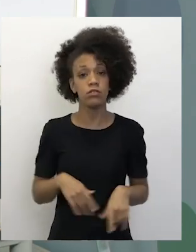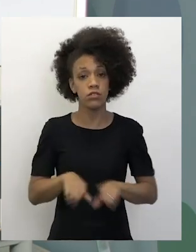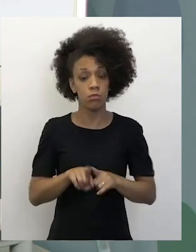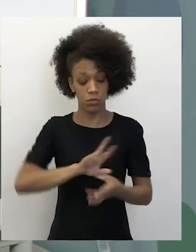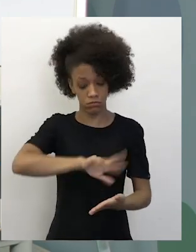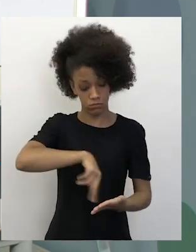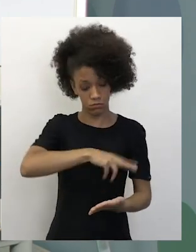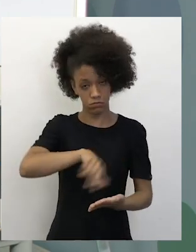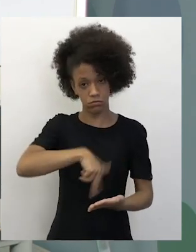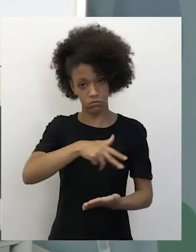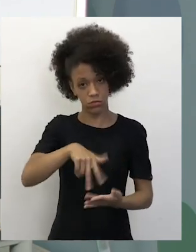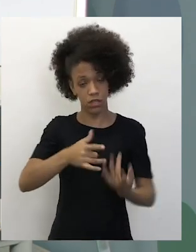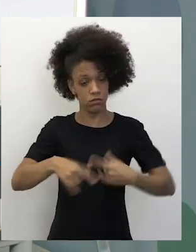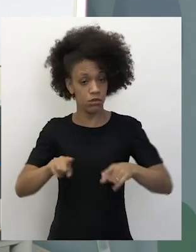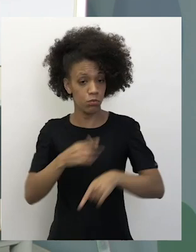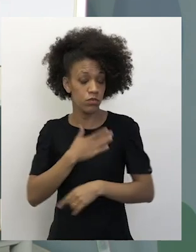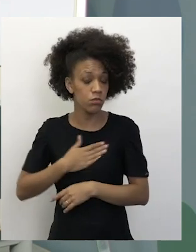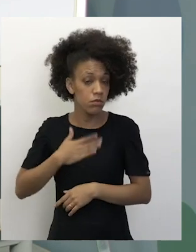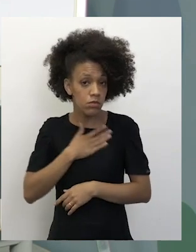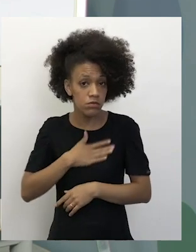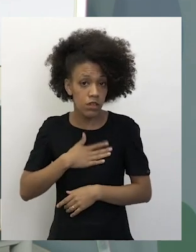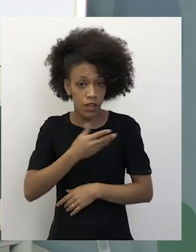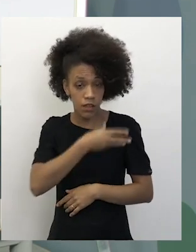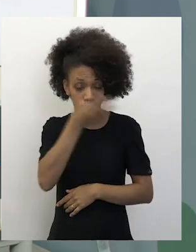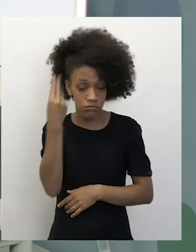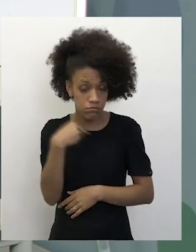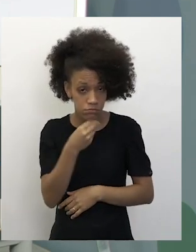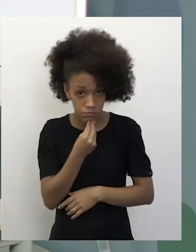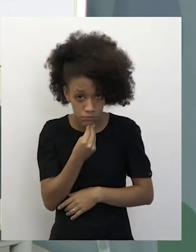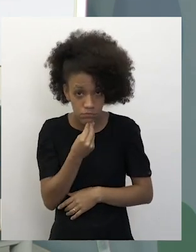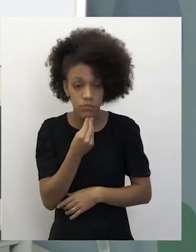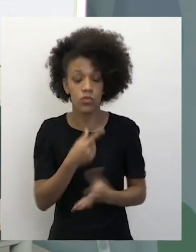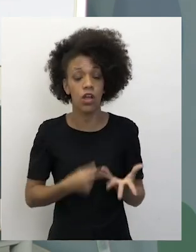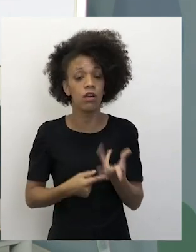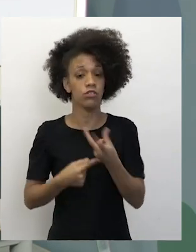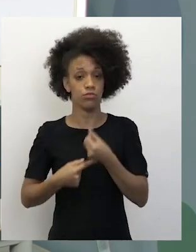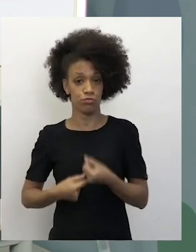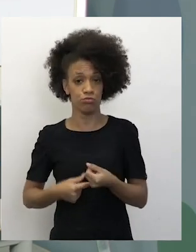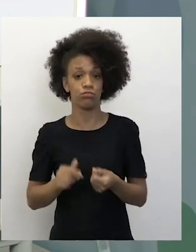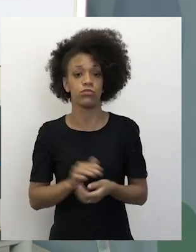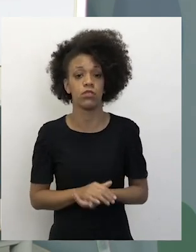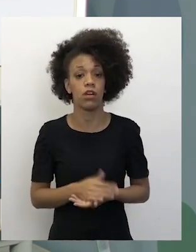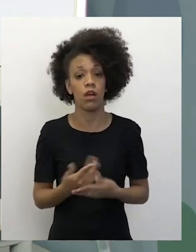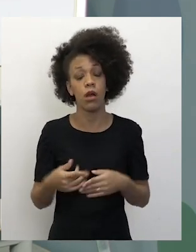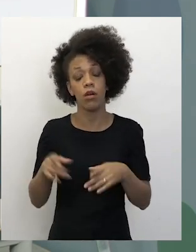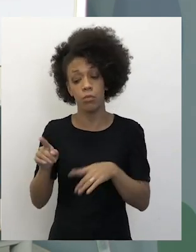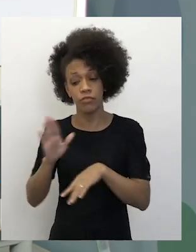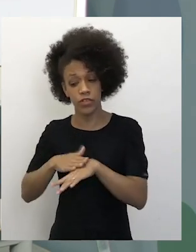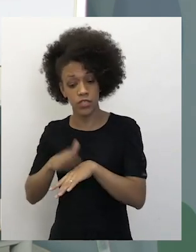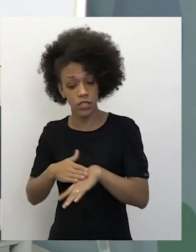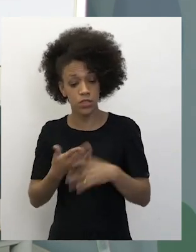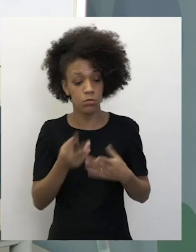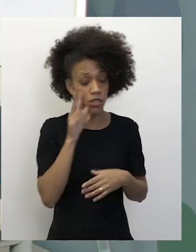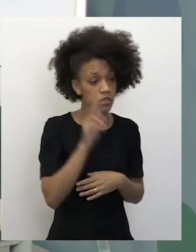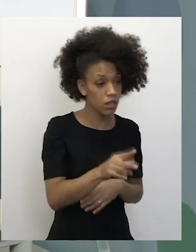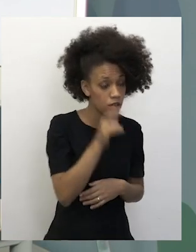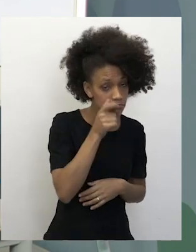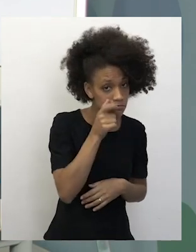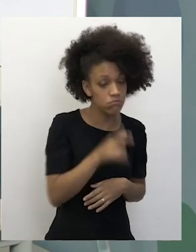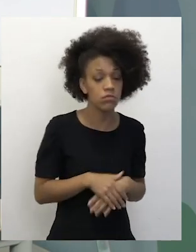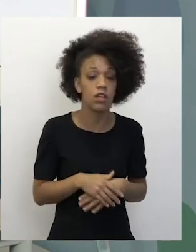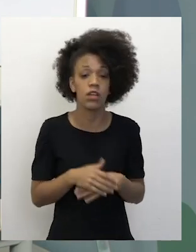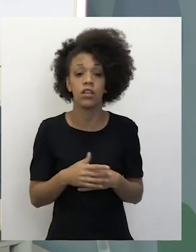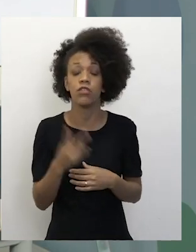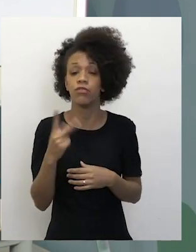da música proporcionar prazer fruição estética fundição artística para quem tá fazendo e para quem tá lendo e para